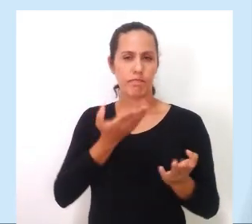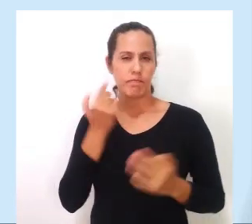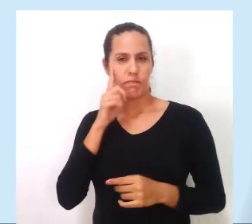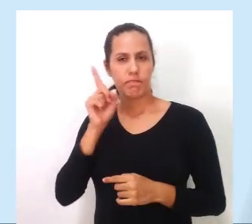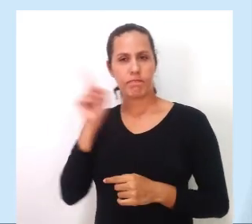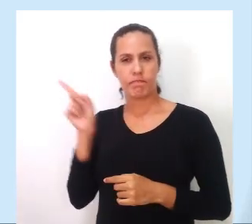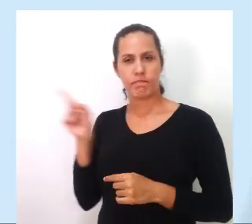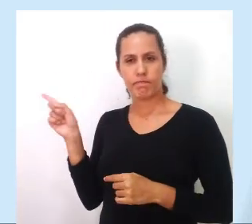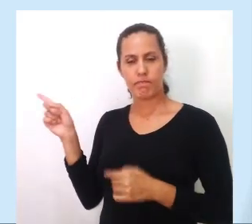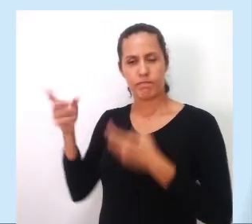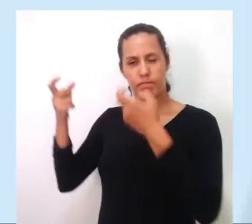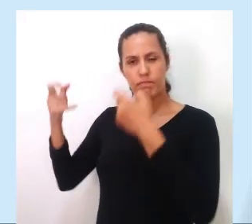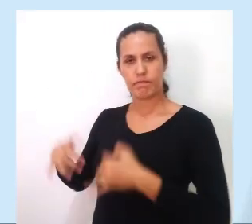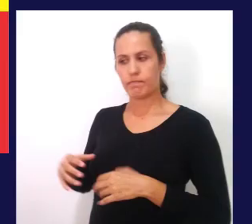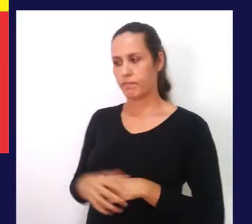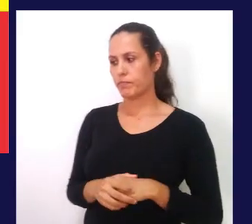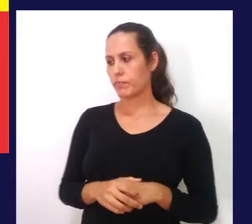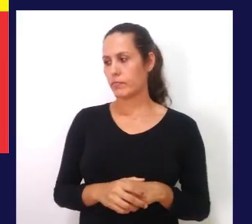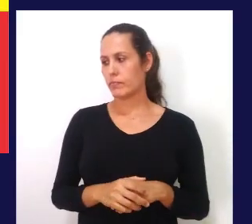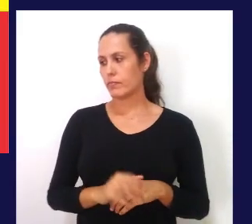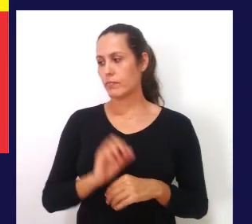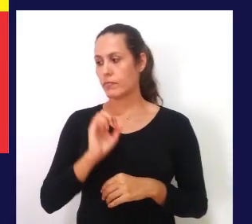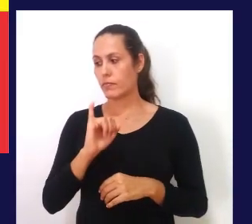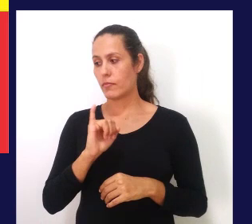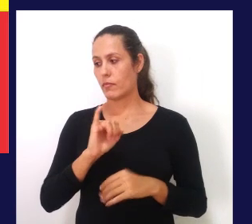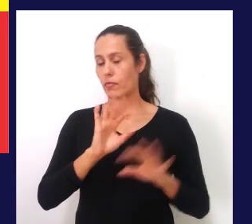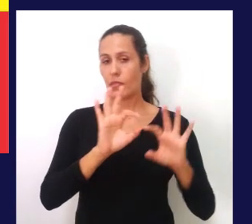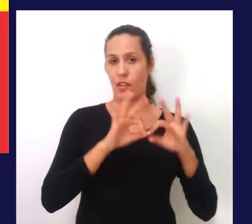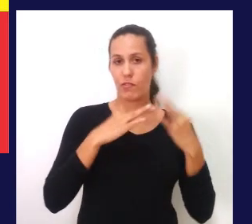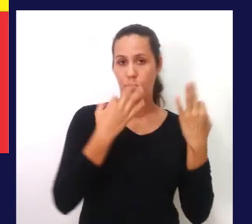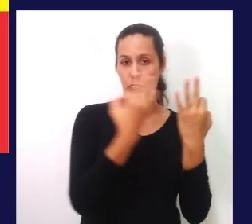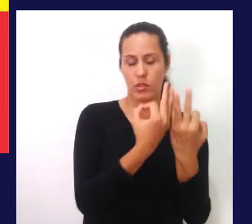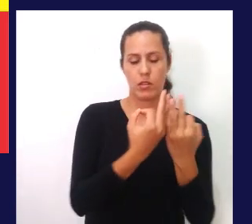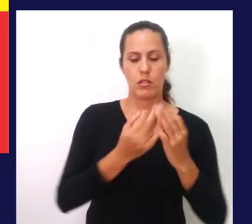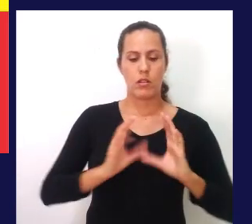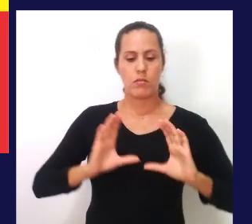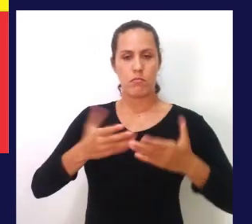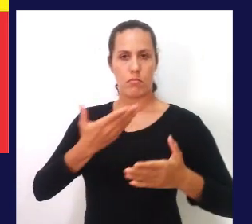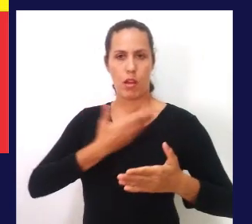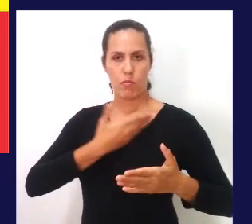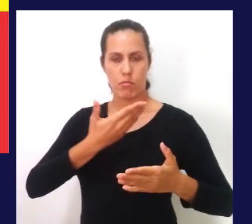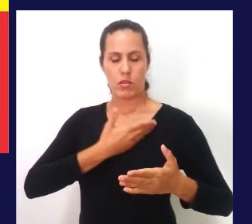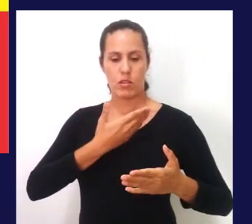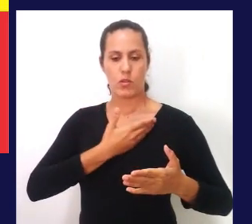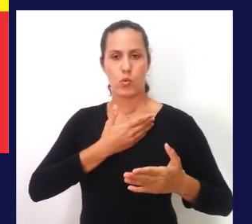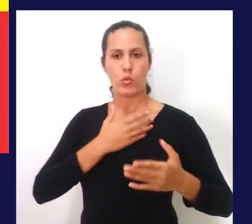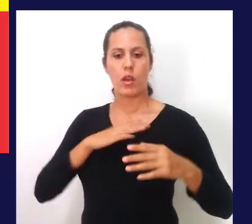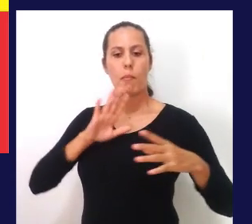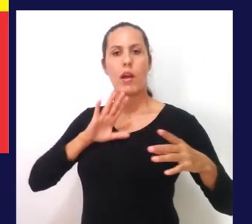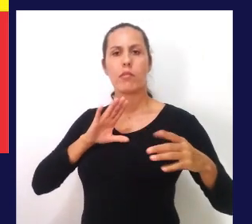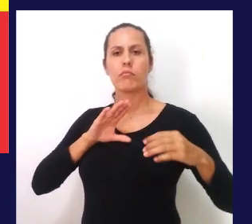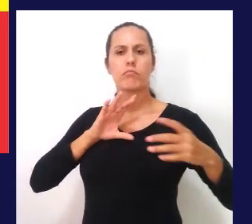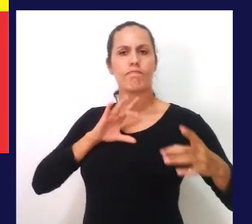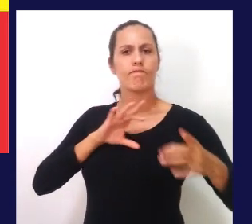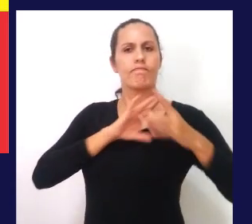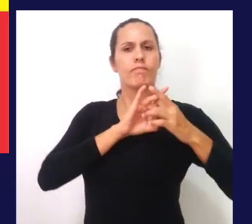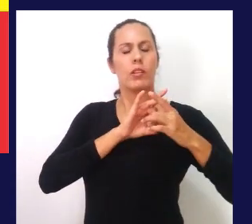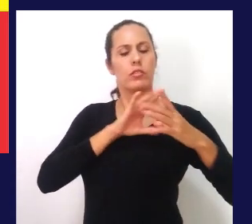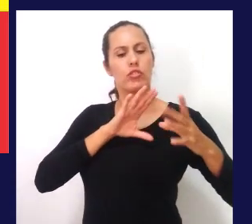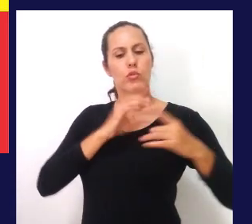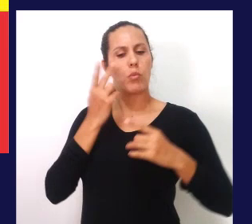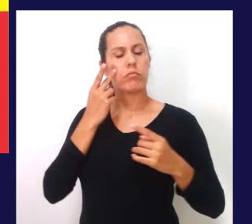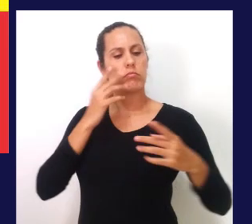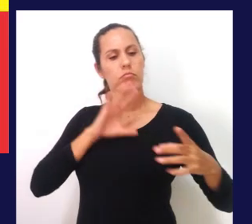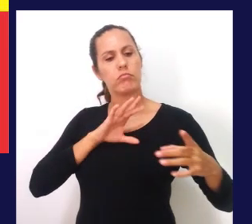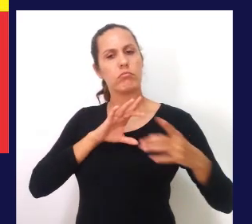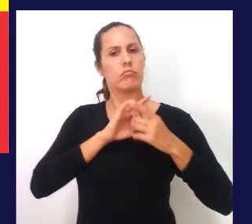telinha essa questão dessas queixas, né? Se a família e as pessoas que estão mais próximas da